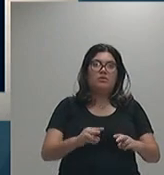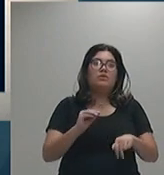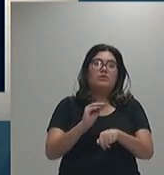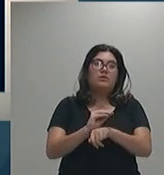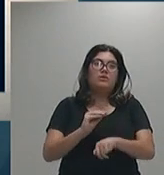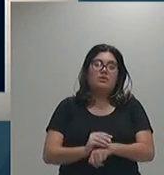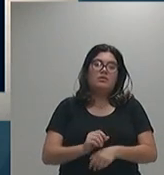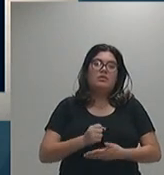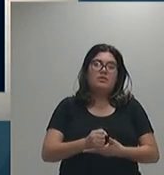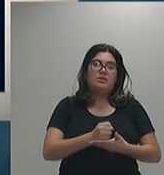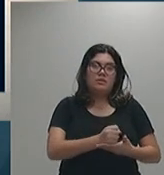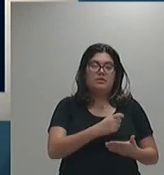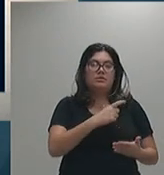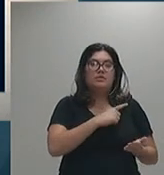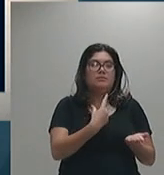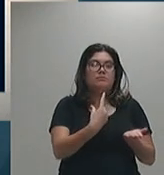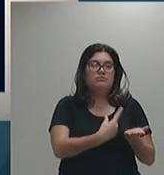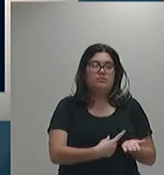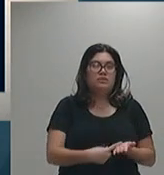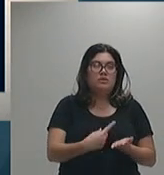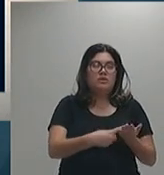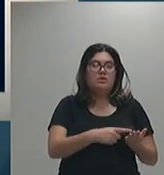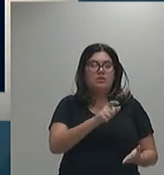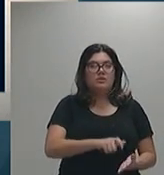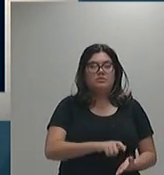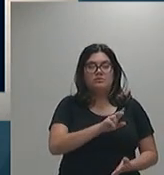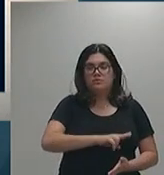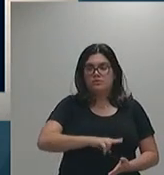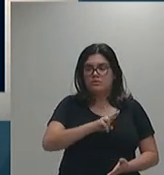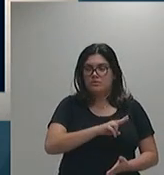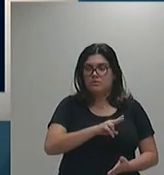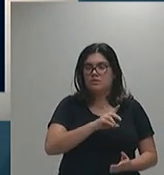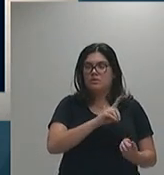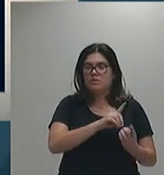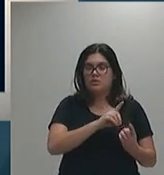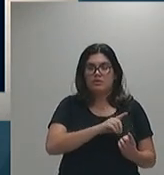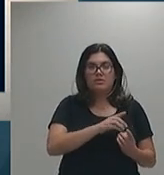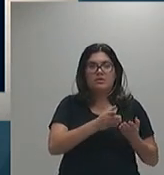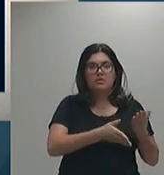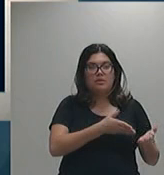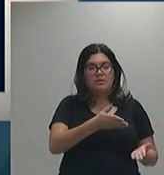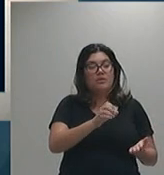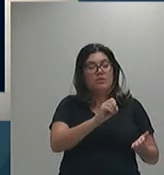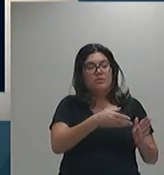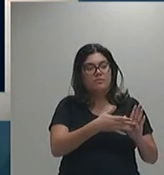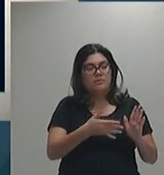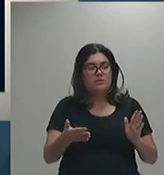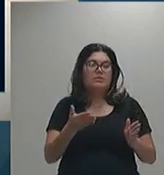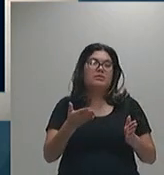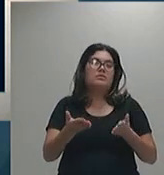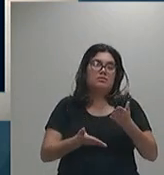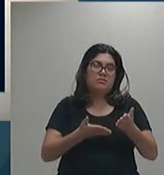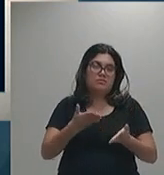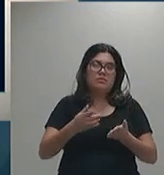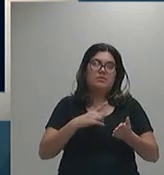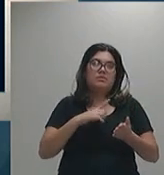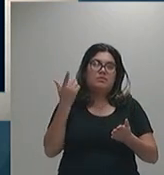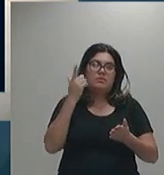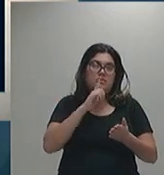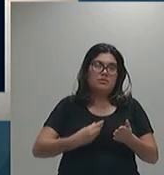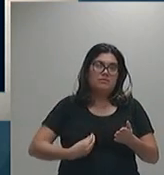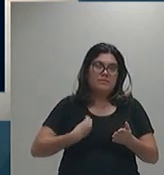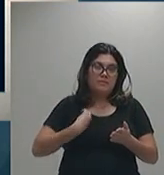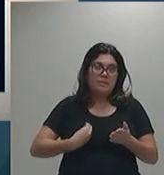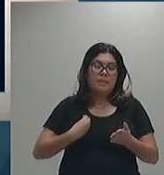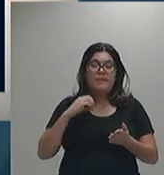prescritos ao usuário internado ou em pleno tratamento médico garantidor do sua sobrevivência ou de